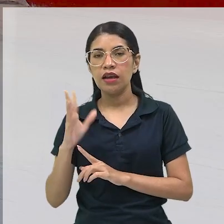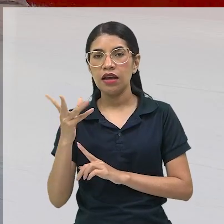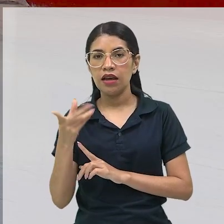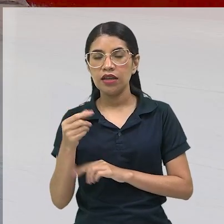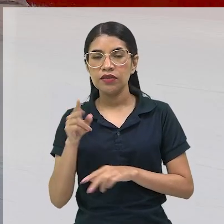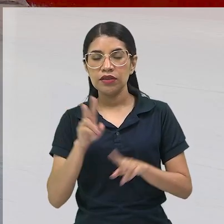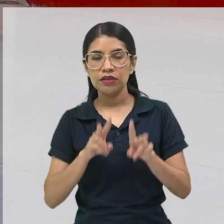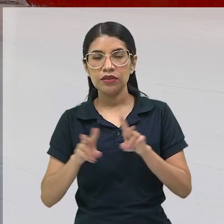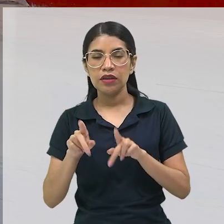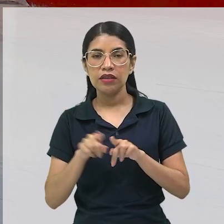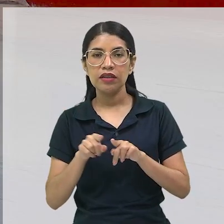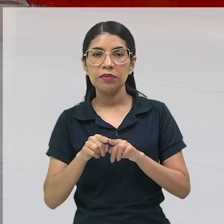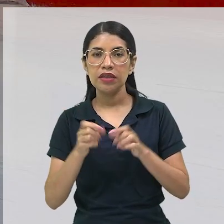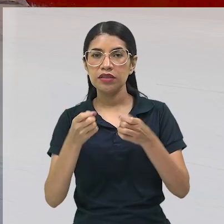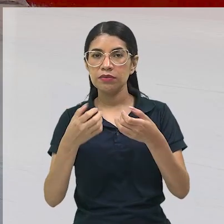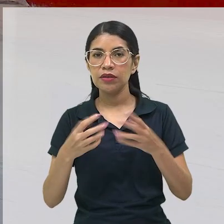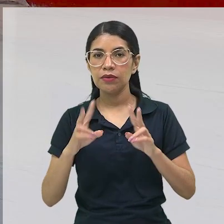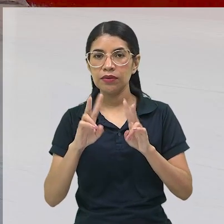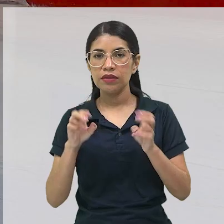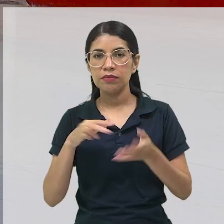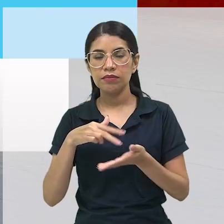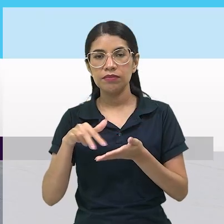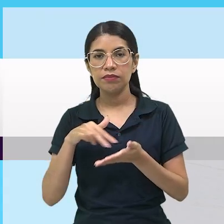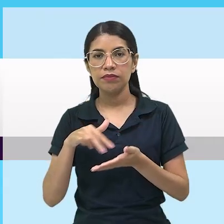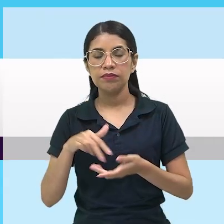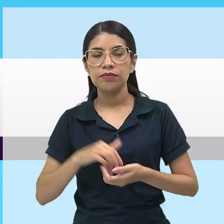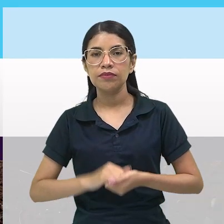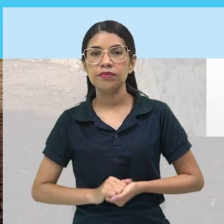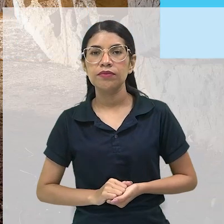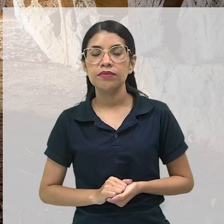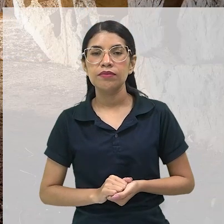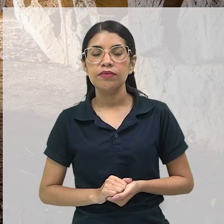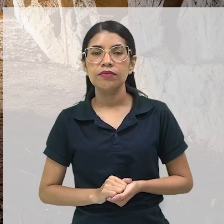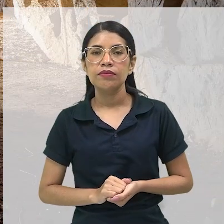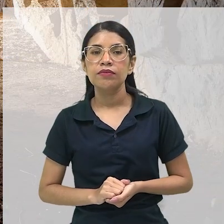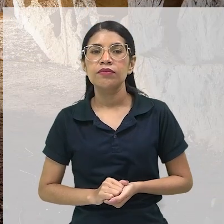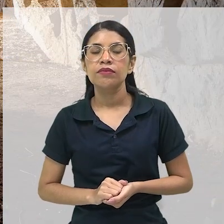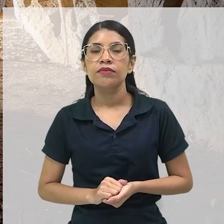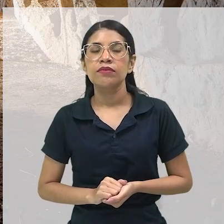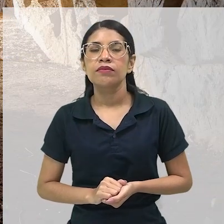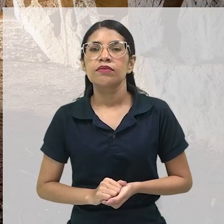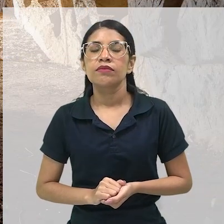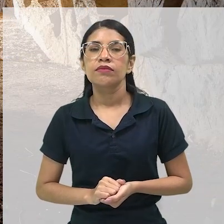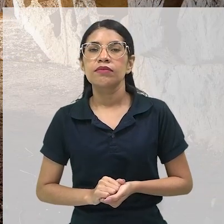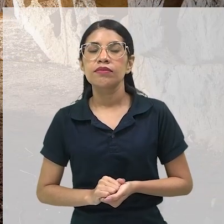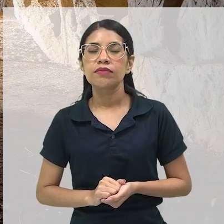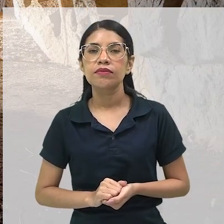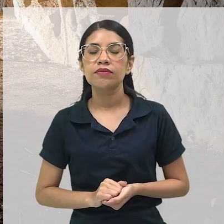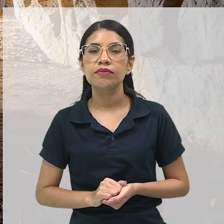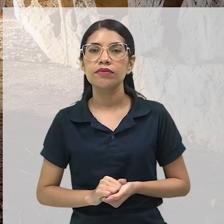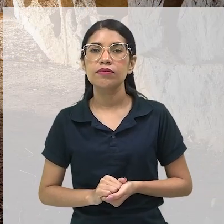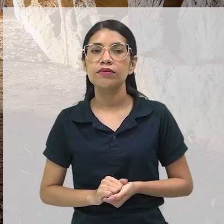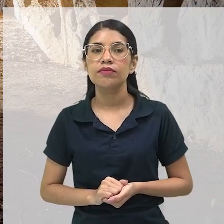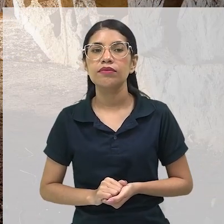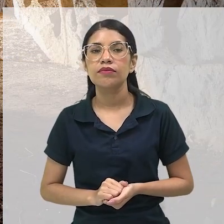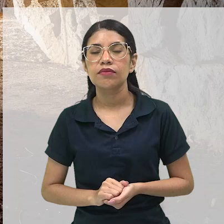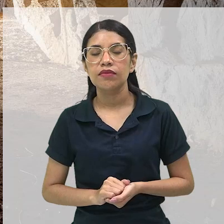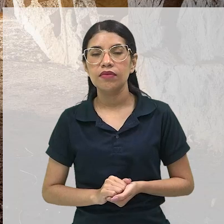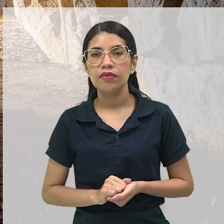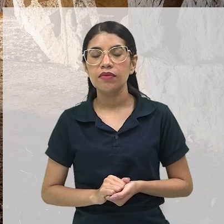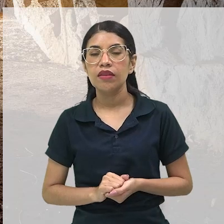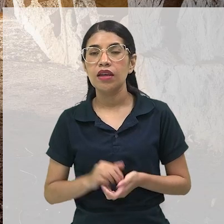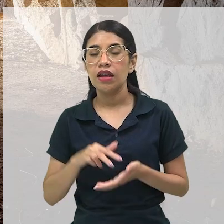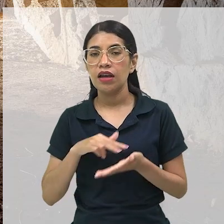mas a gente falou um pouco sobre dança, vamos lembrar? A dança é fruto da